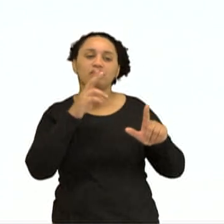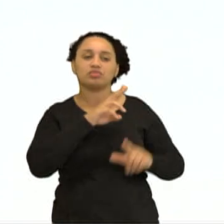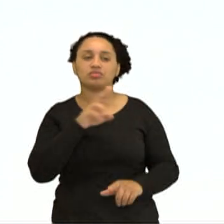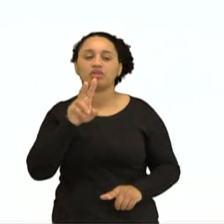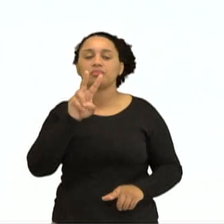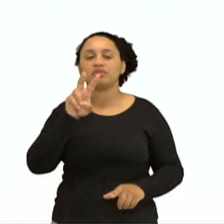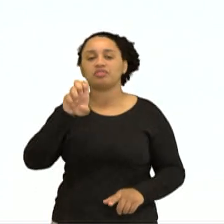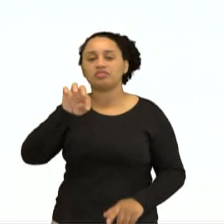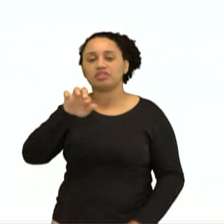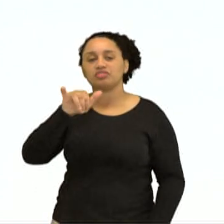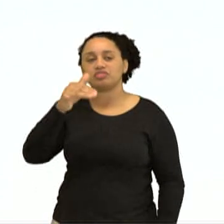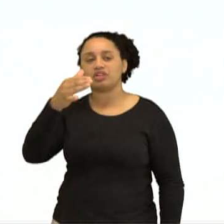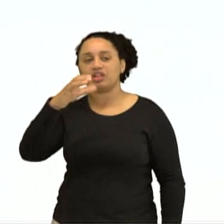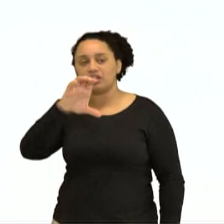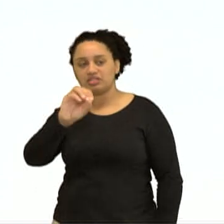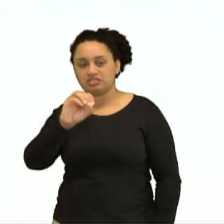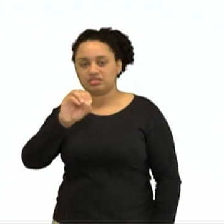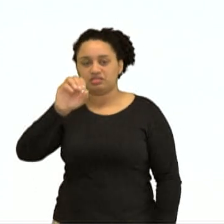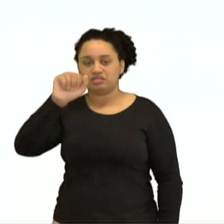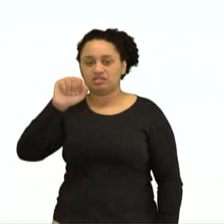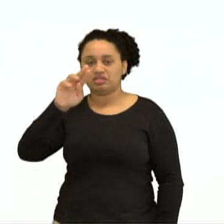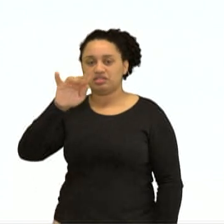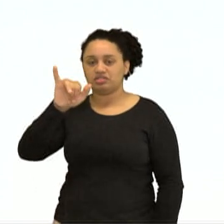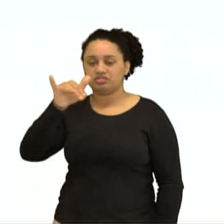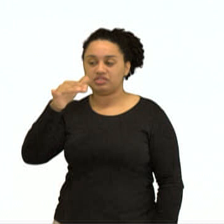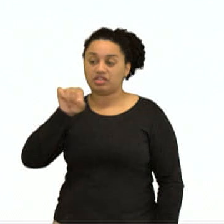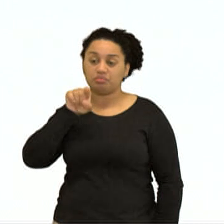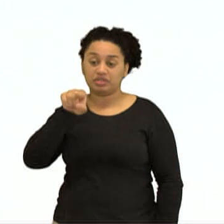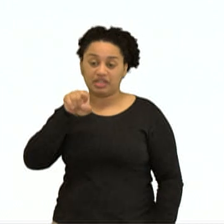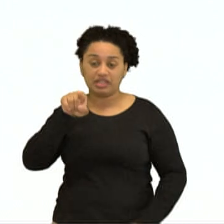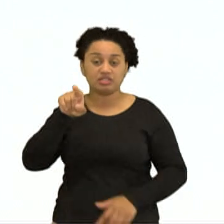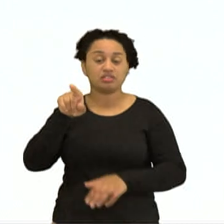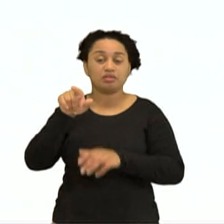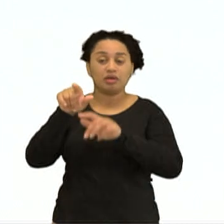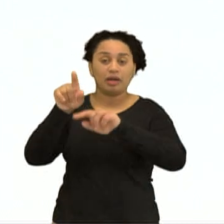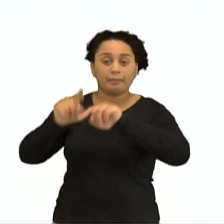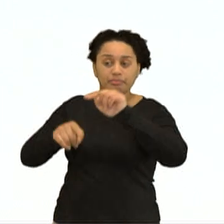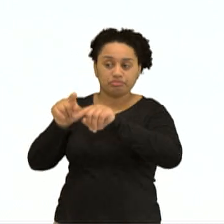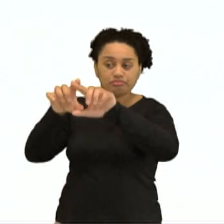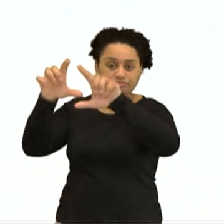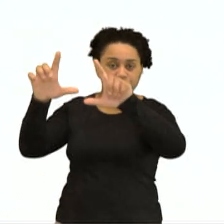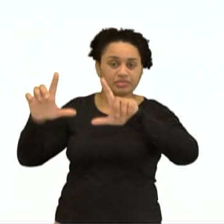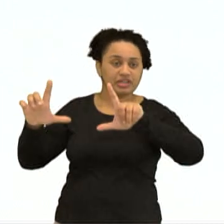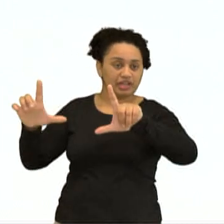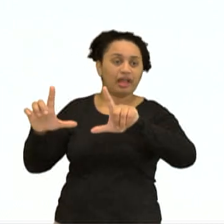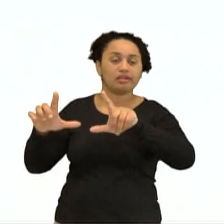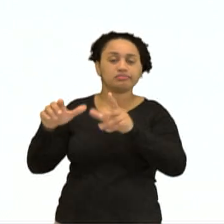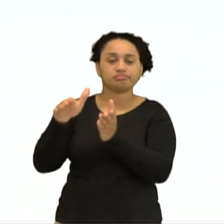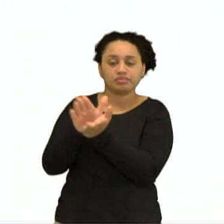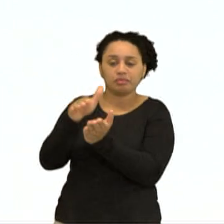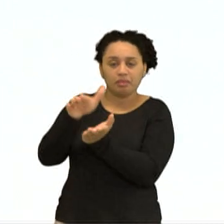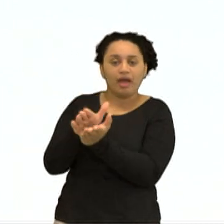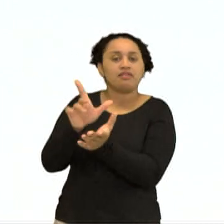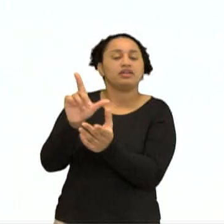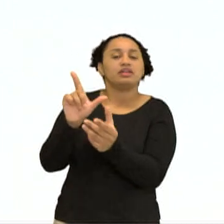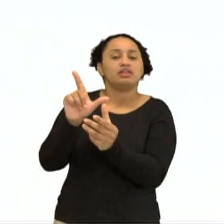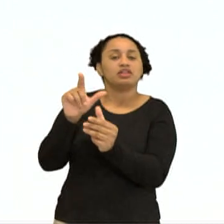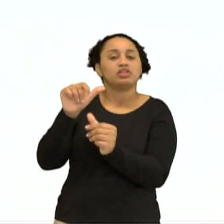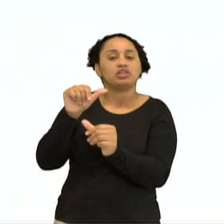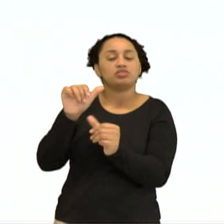quando o ventilador vai fazer a parte do pulmão, né? Da parte respiratória da pessoa, vai